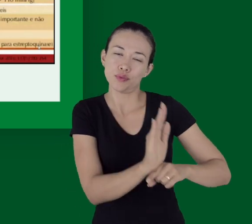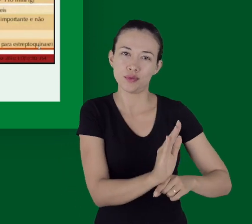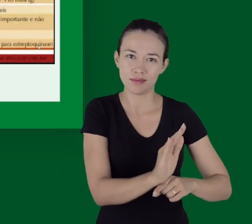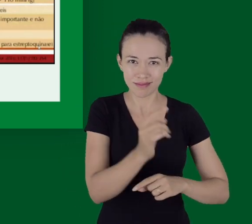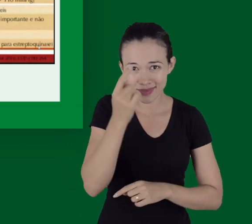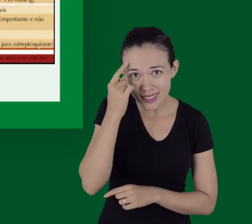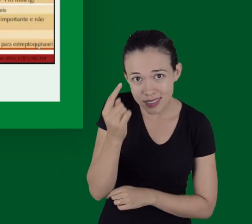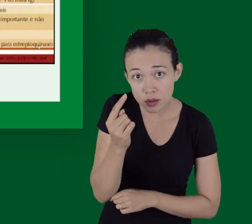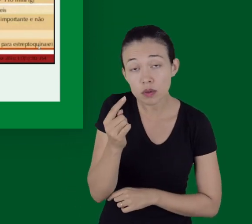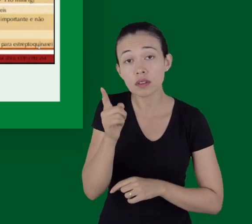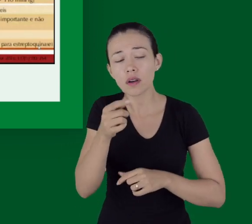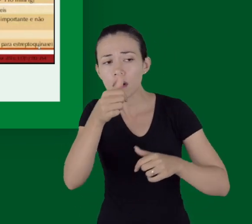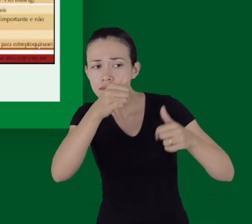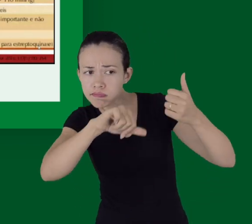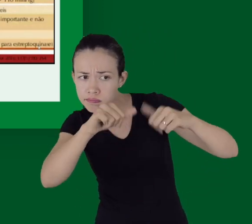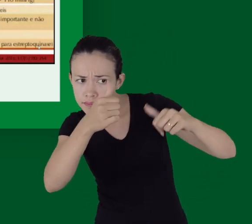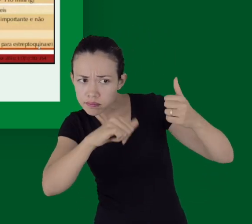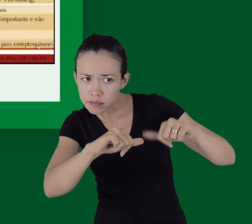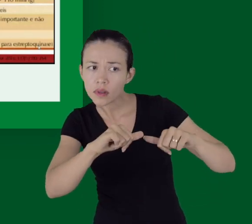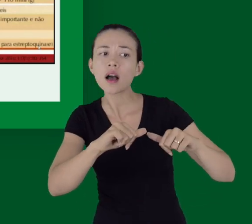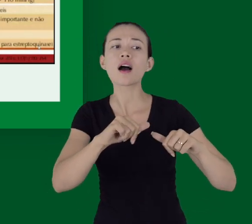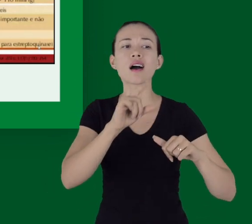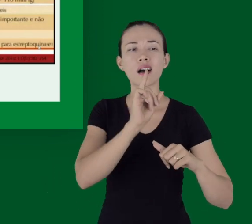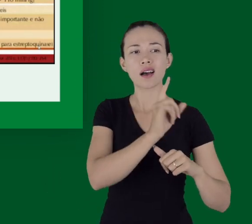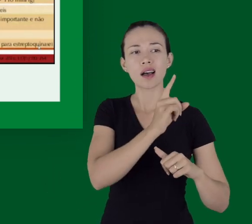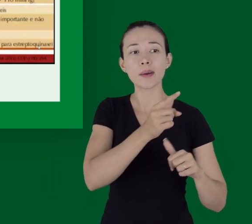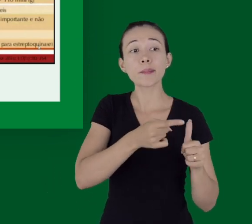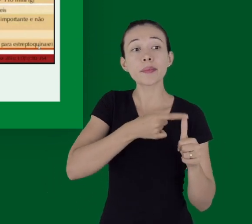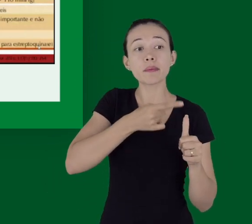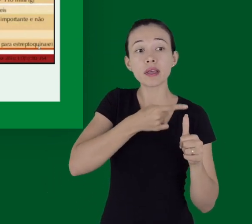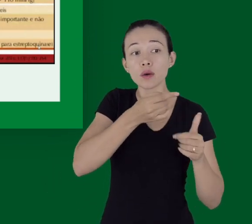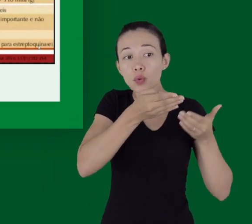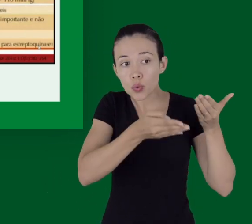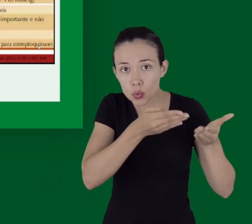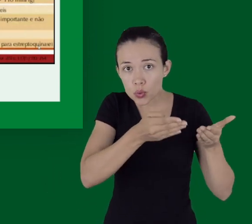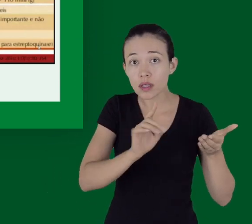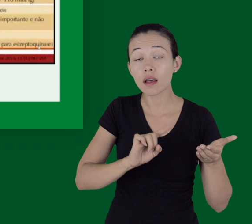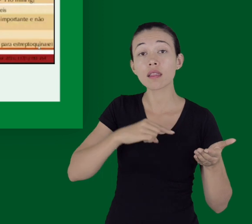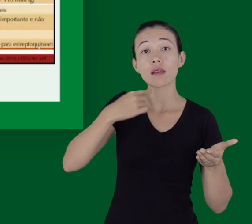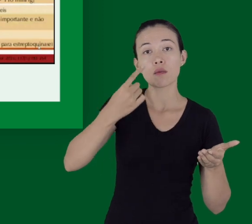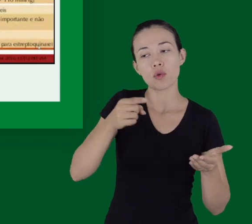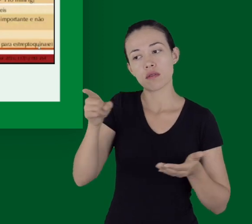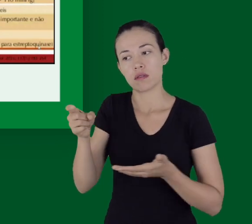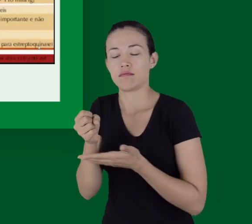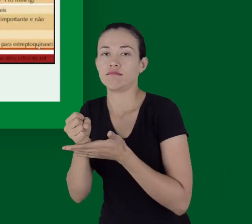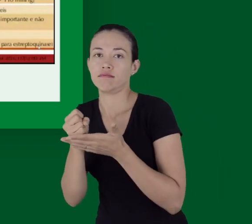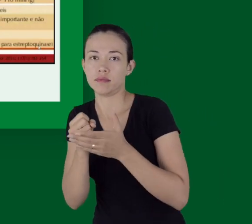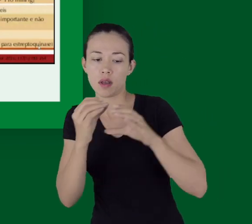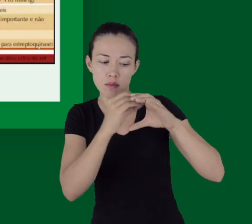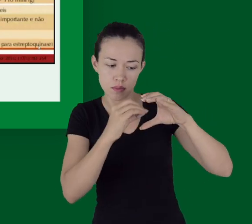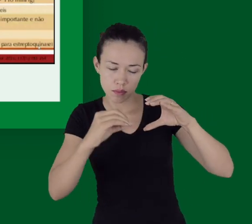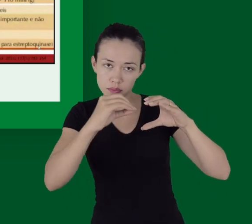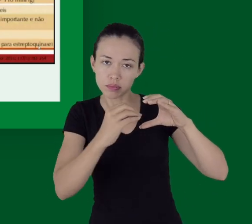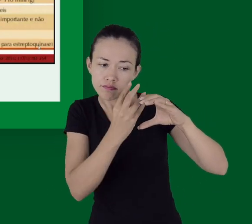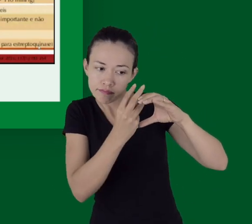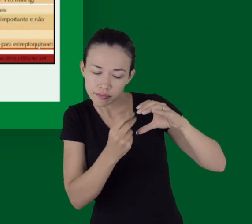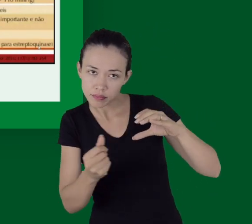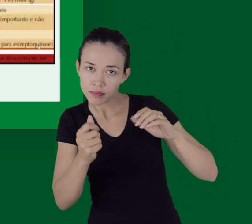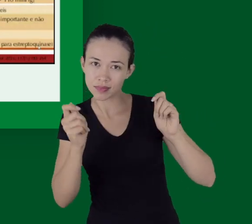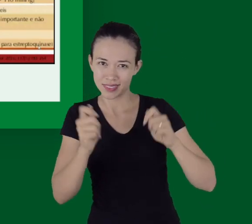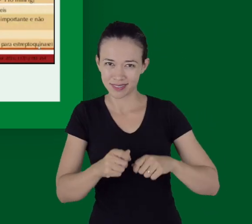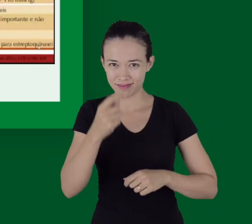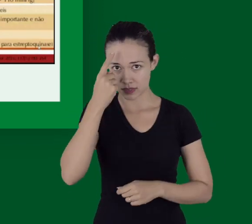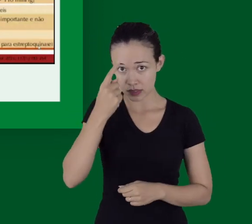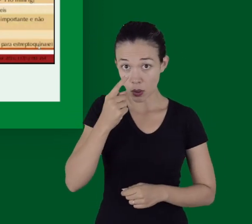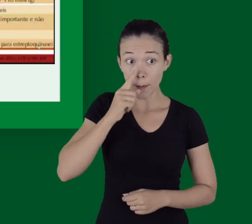pode investigar, avaliar ali de risco-benefício para depois fazer o fibrinolítico, tá bom? Se não for absoluto, você pode pensar e